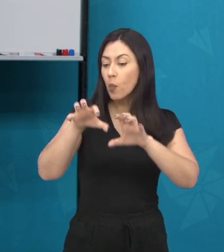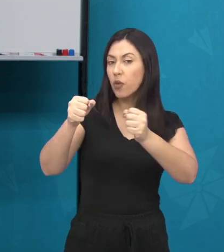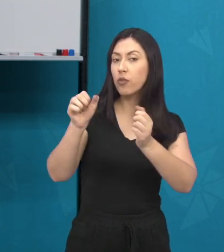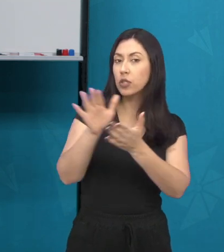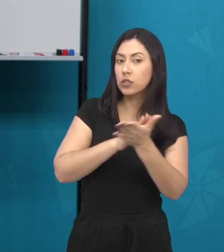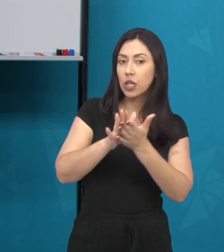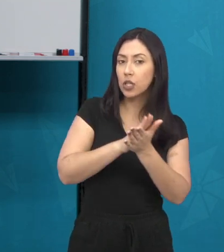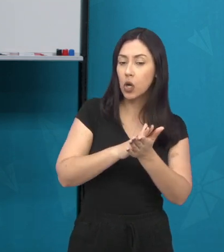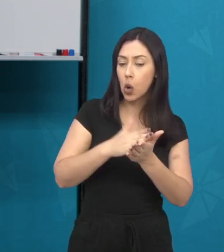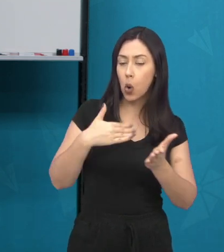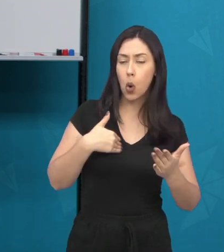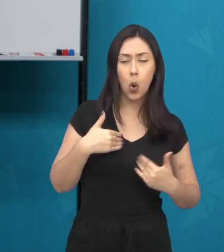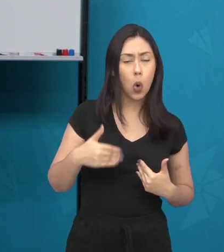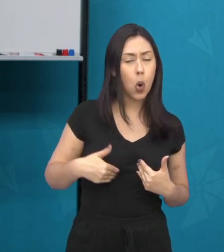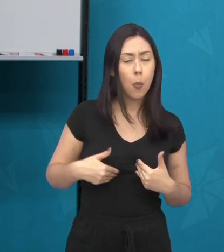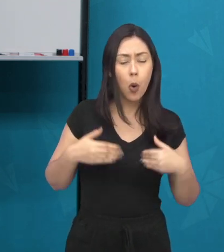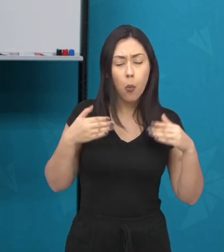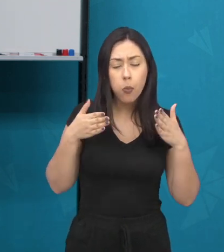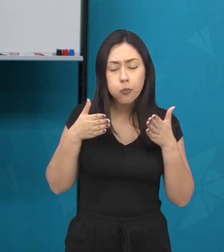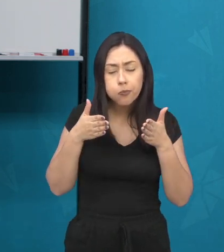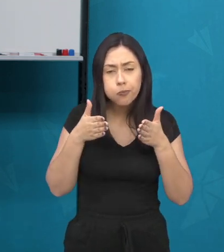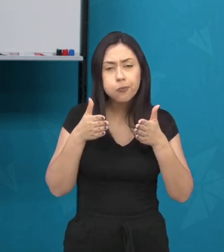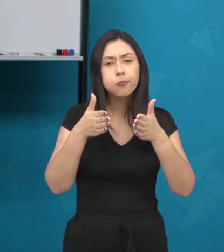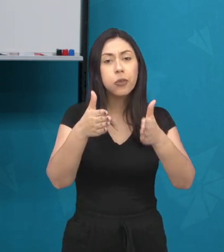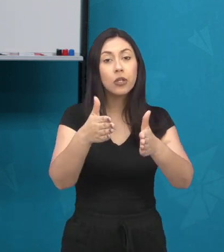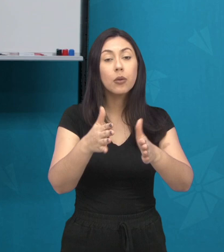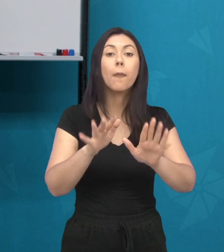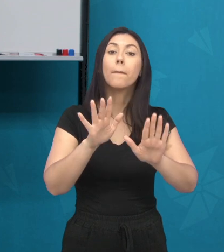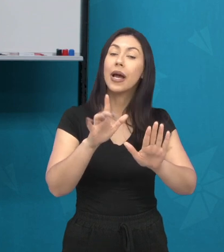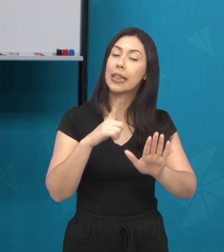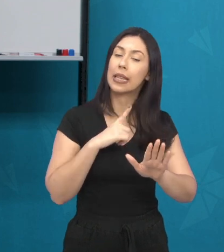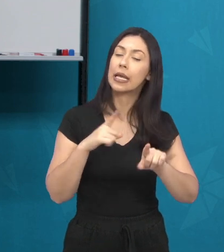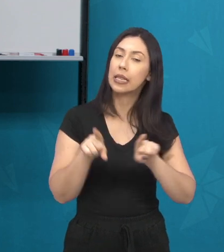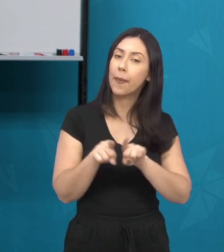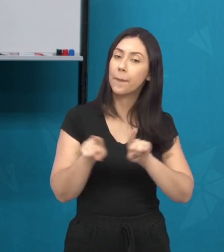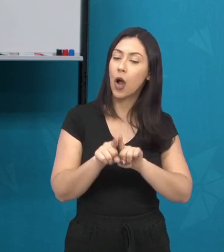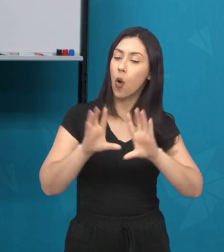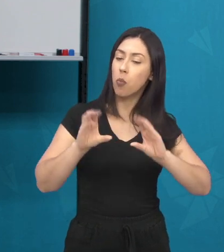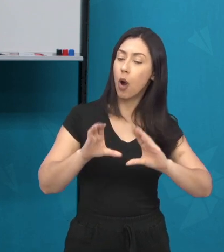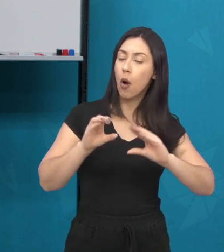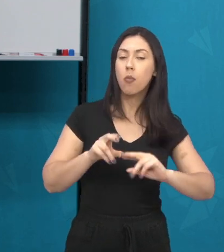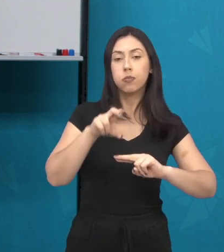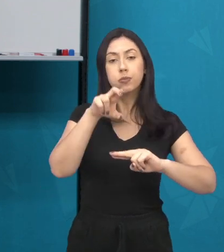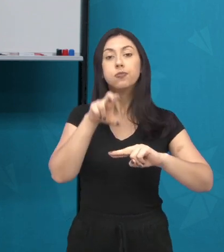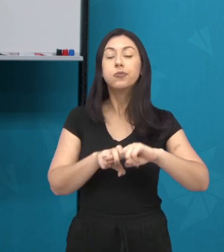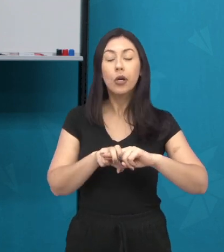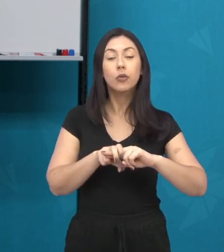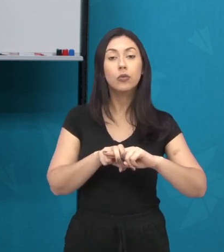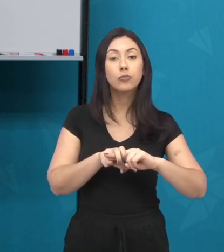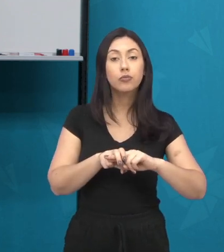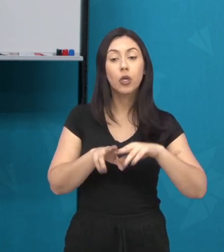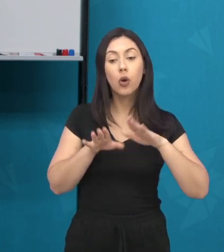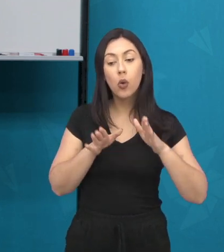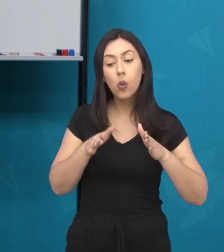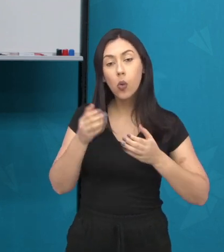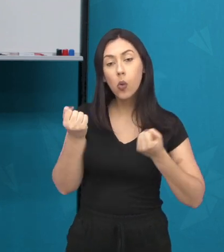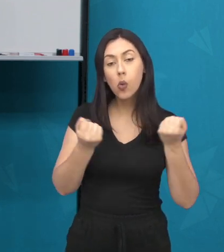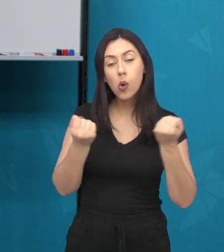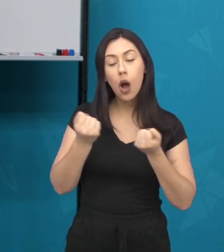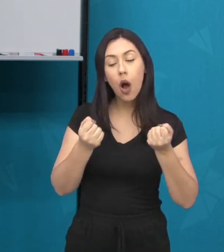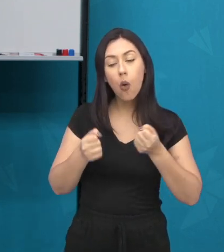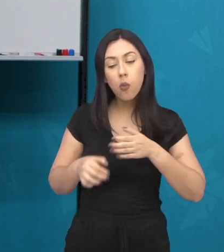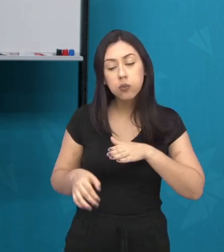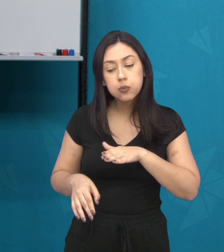reto e o que que tá atuando sobre seu corpo o banco do carro o carro começa a virar o banco por você estar em contato com